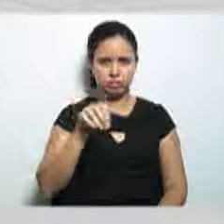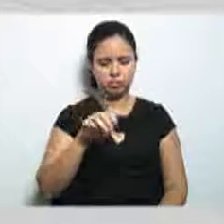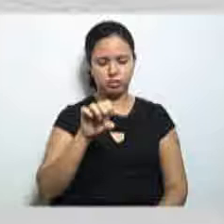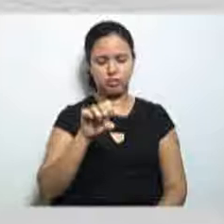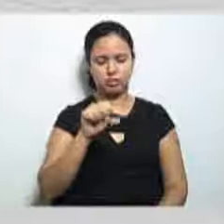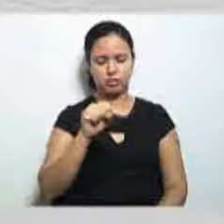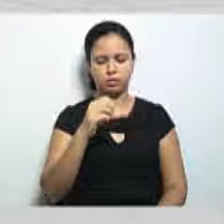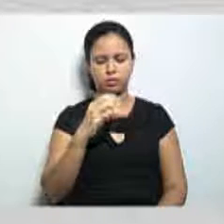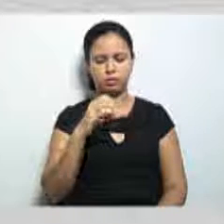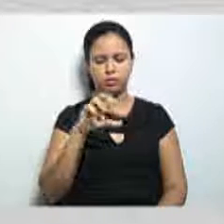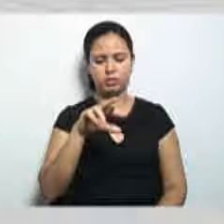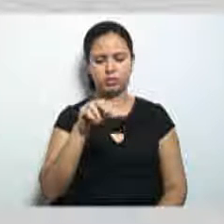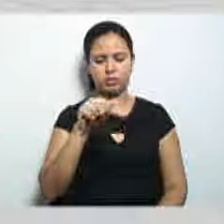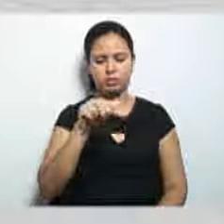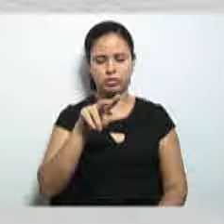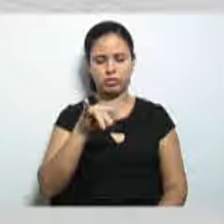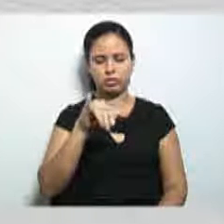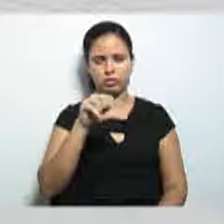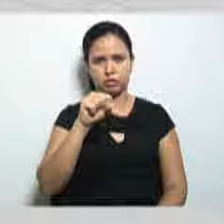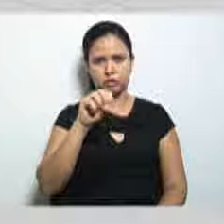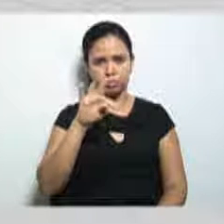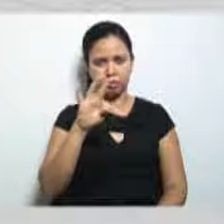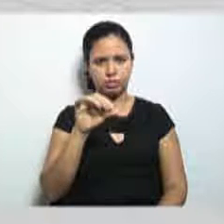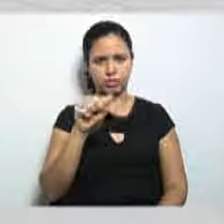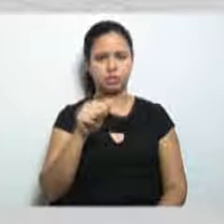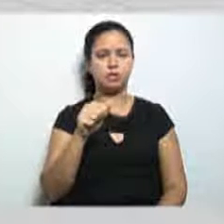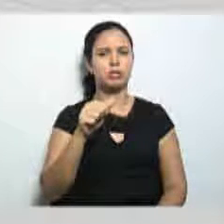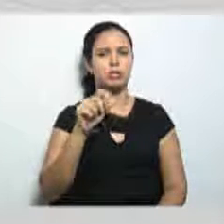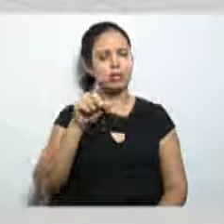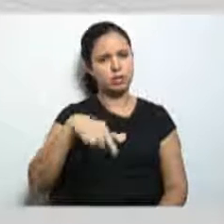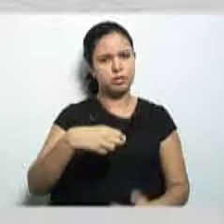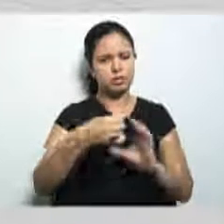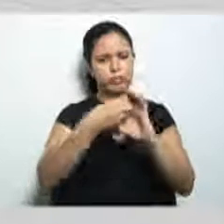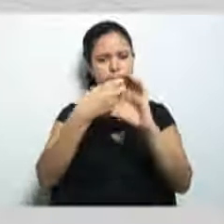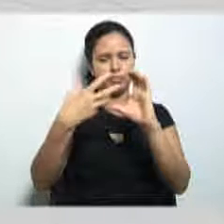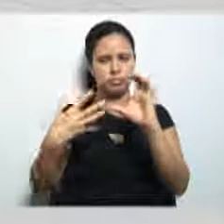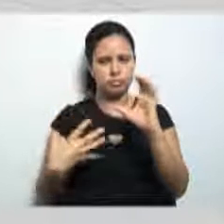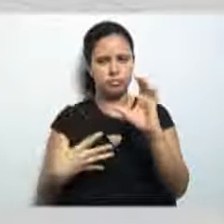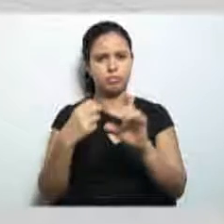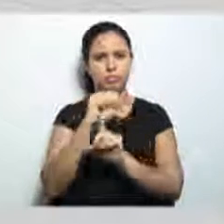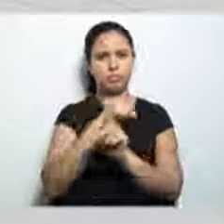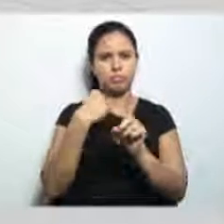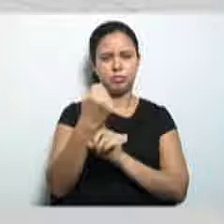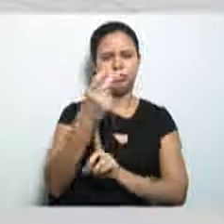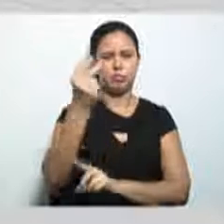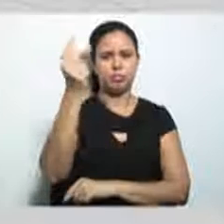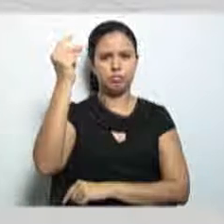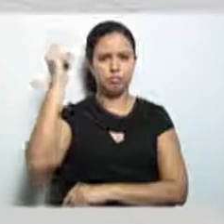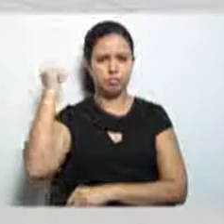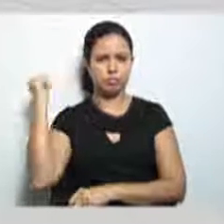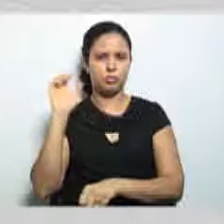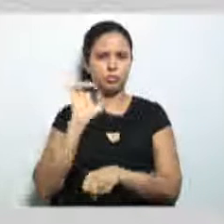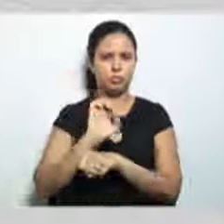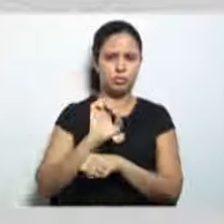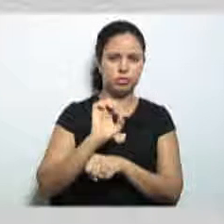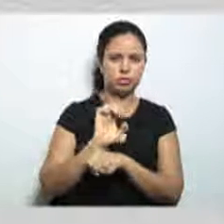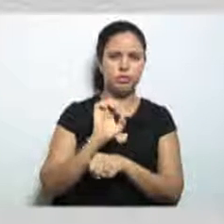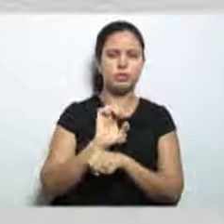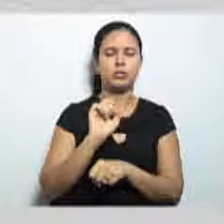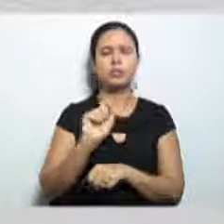a maioria das sociedades da antiguidade, né? Nas quais o Estado passou a existir para garantir